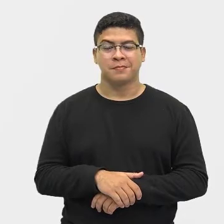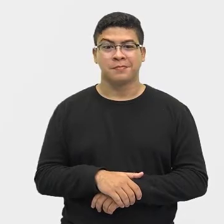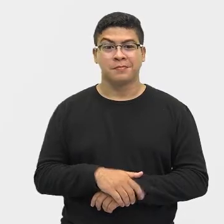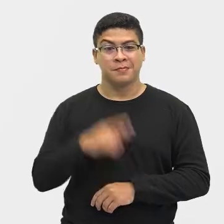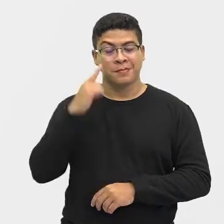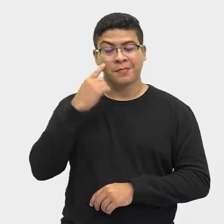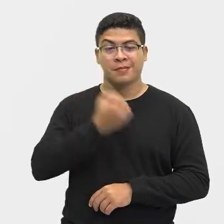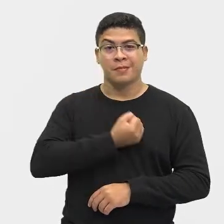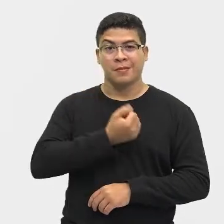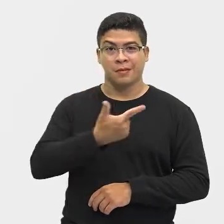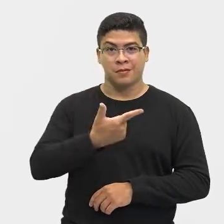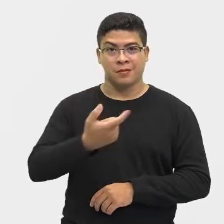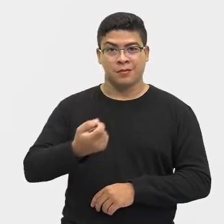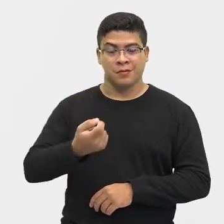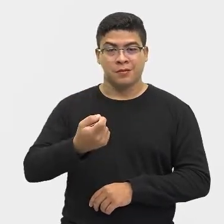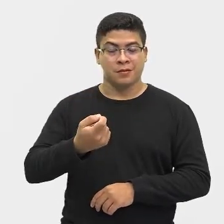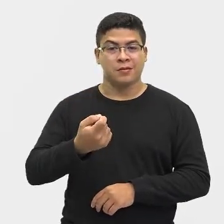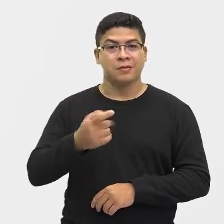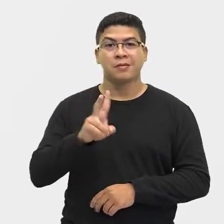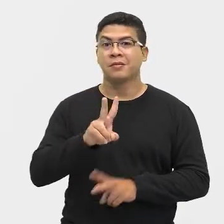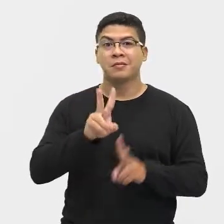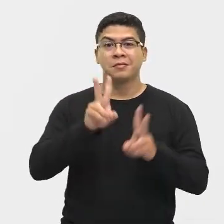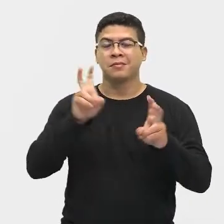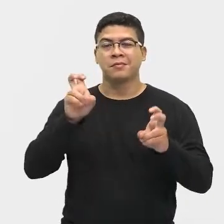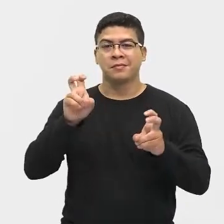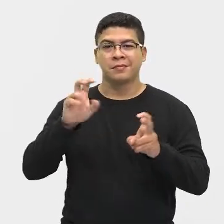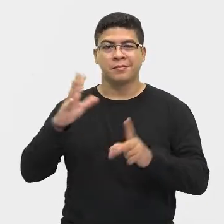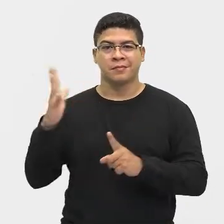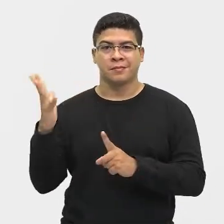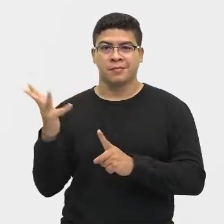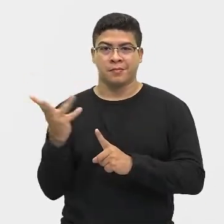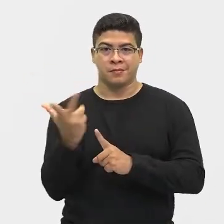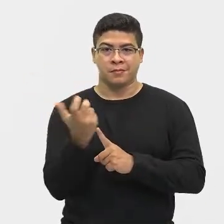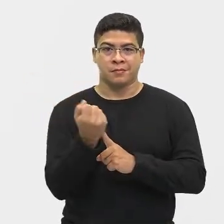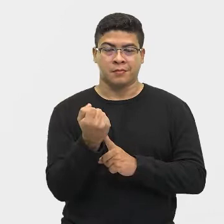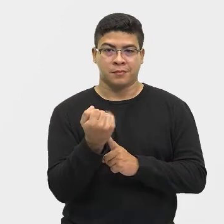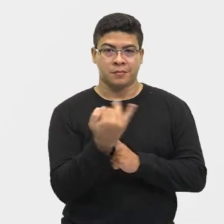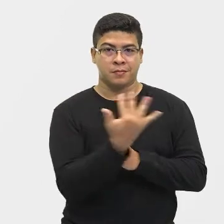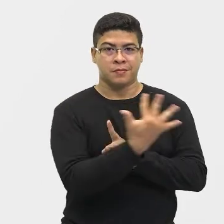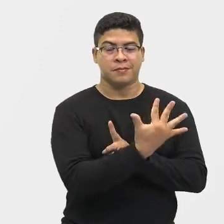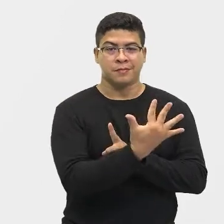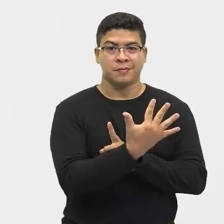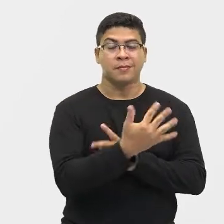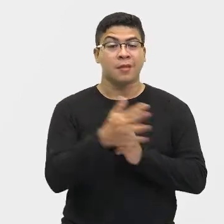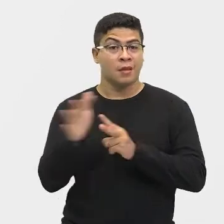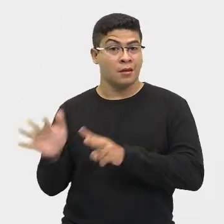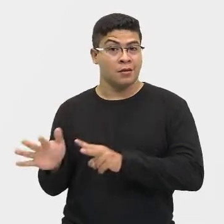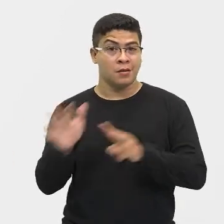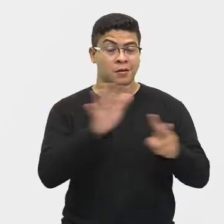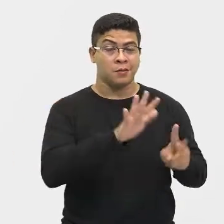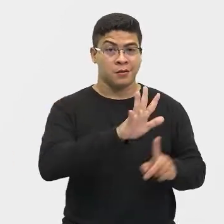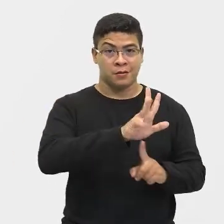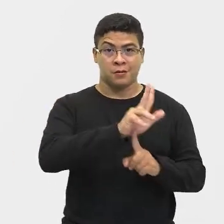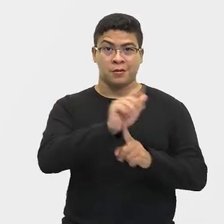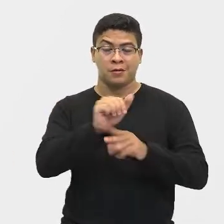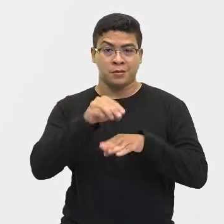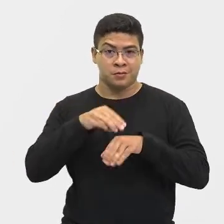Aula 20, objeto de conhecimento, Semana da Arte Moderna. Olha só o detalhamento.